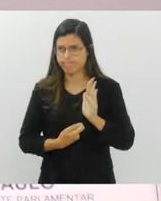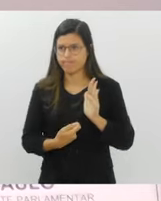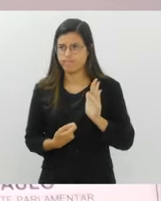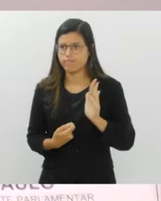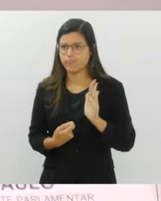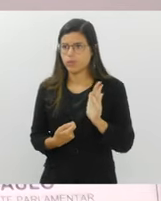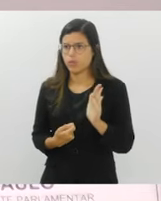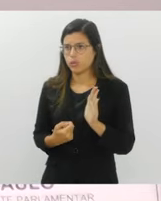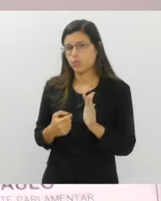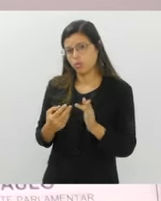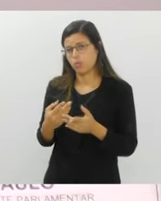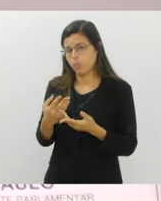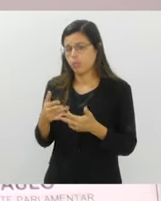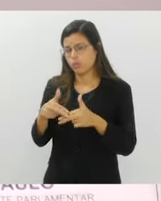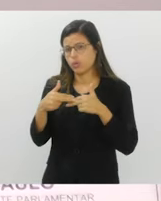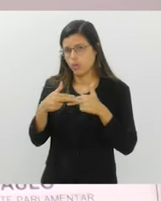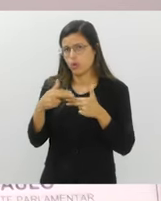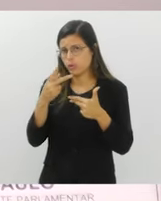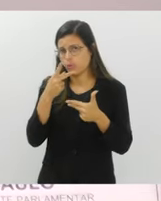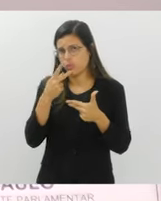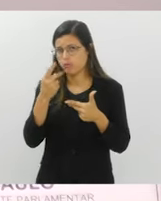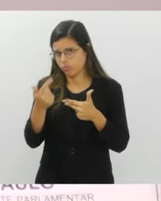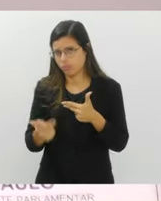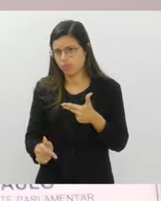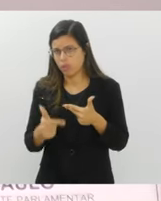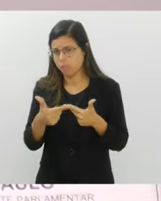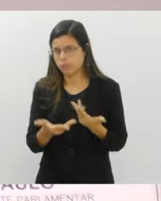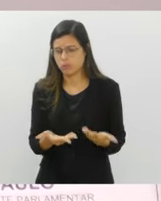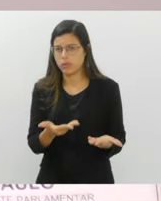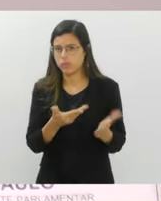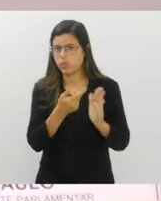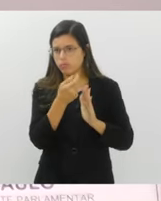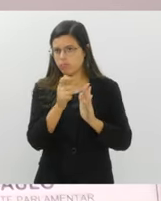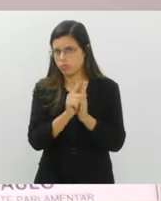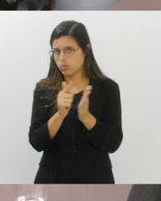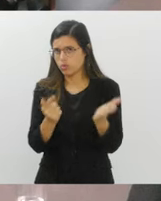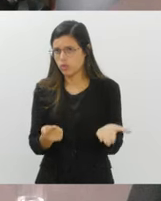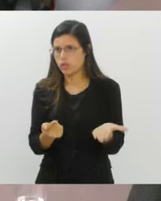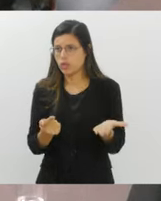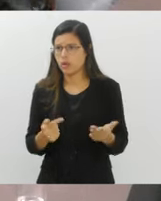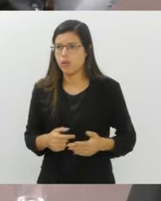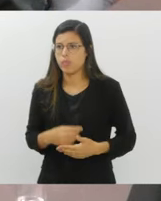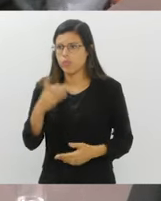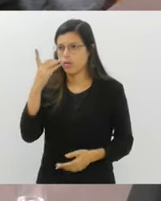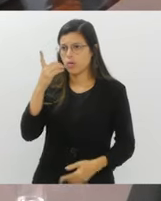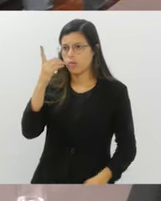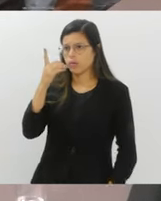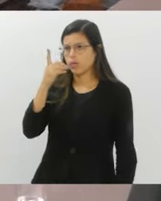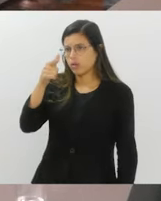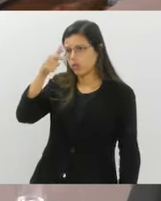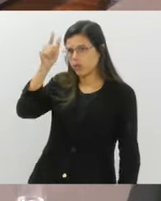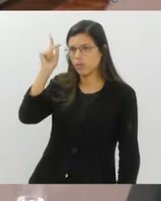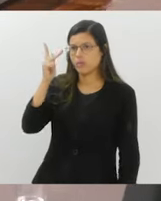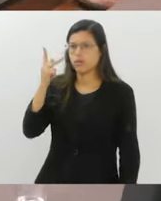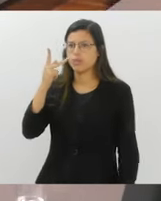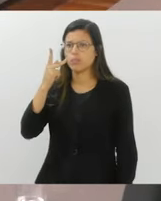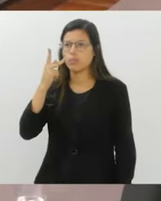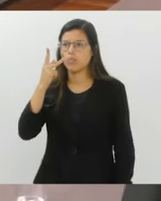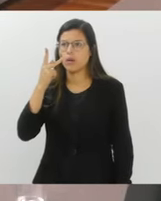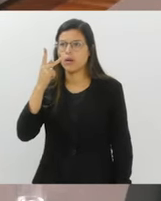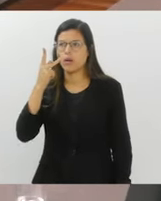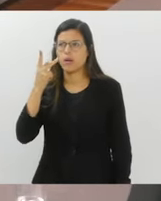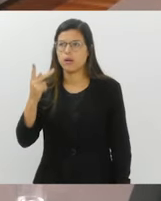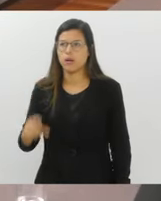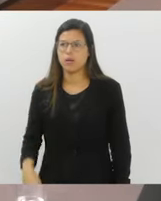ele falar, estou aqui repetindo que está na matéria jornalística. Né? Deputado Luiz Paulo,